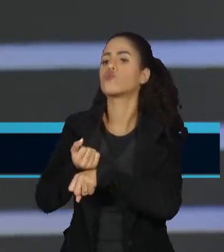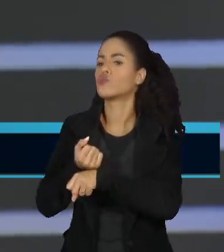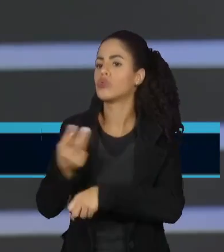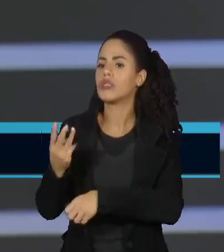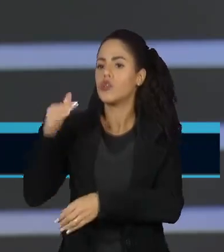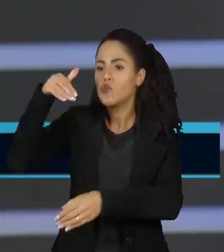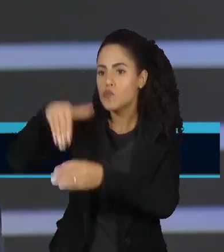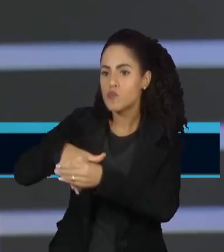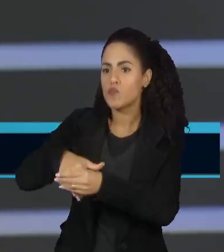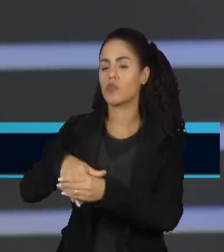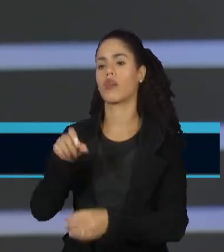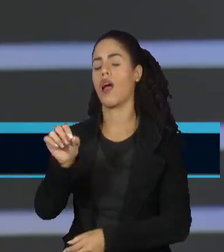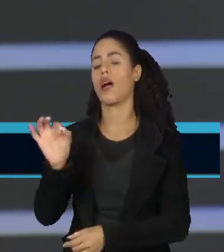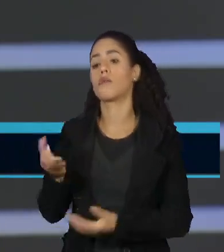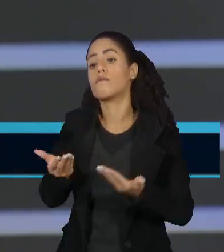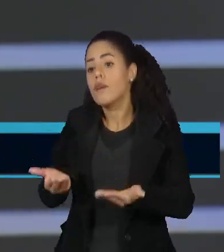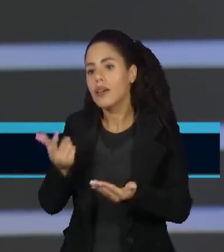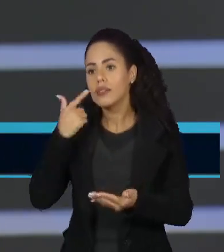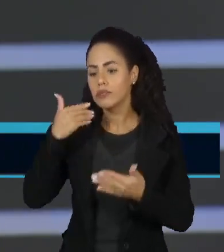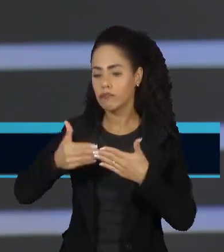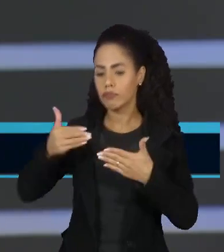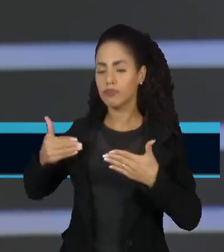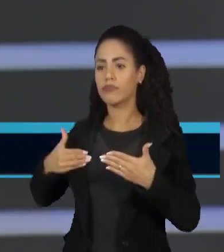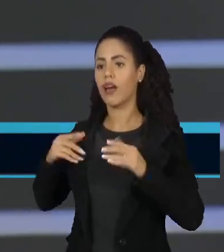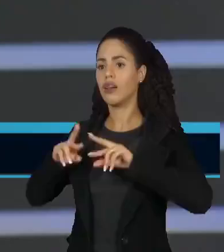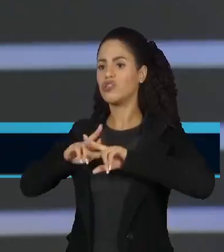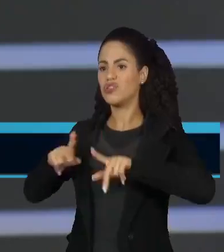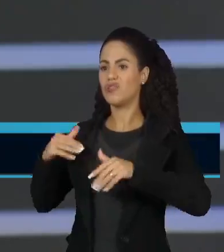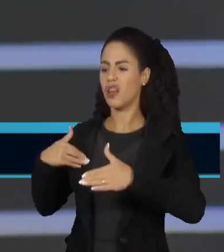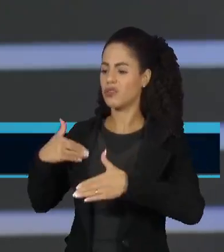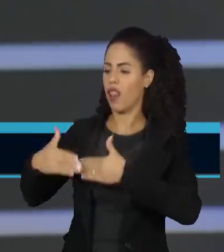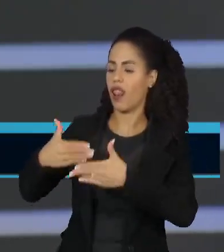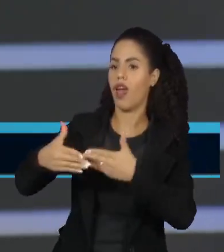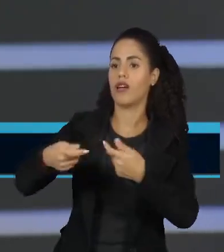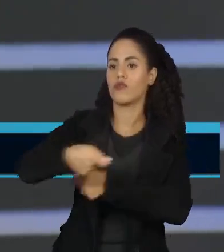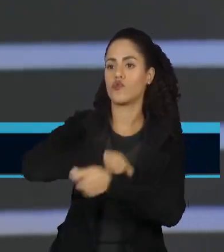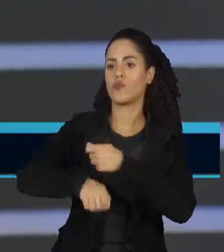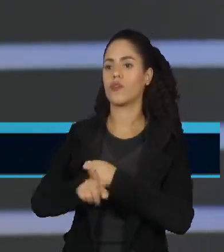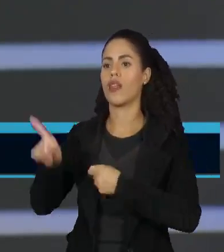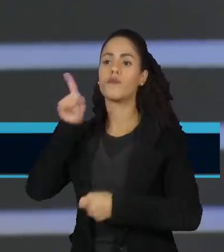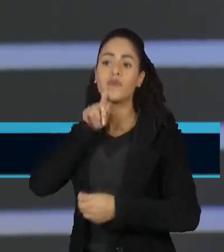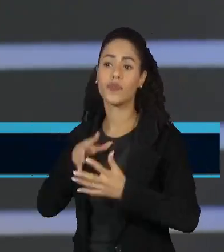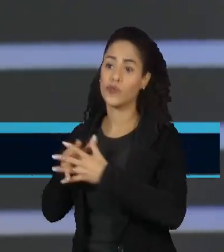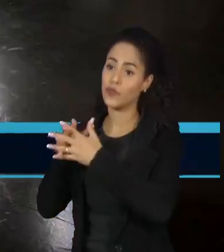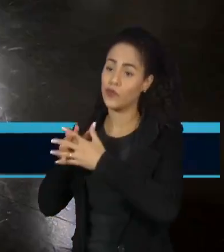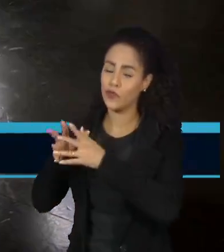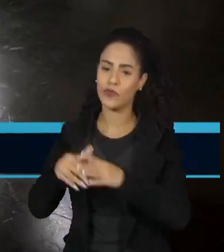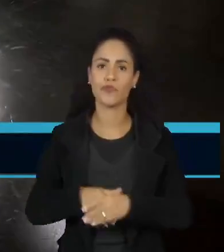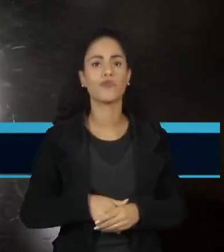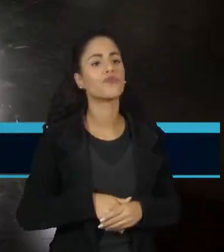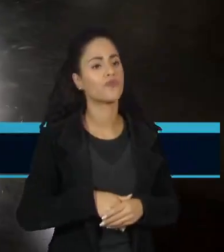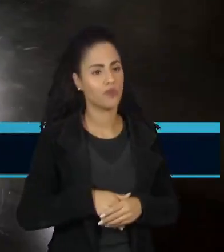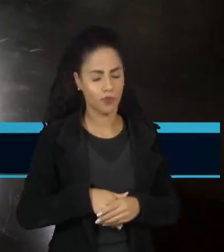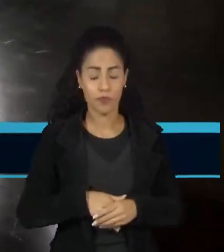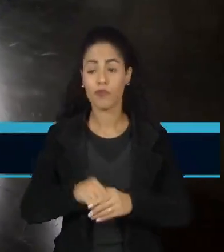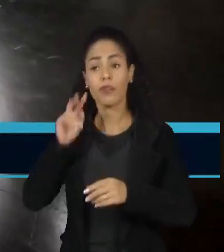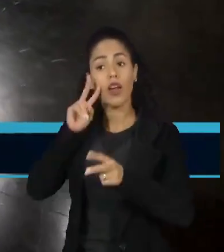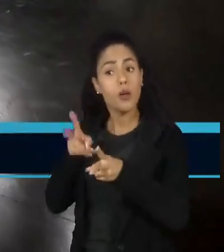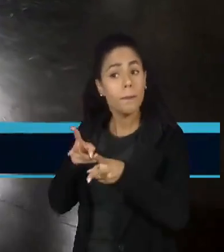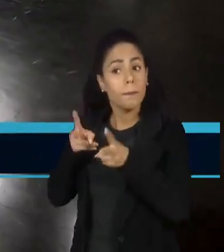votação consagradora. São os tempos de decadência política e econômica dos Estados Unidos, né? Agora, Gessner, a gente já